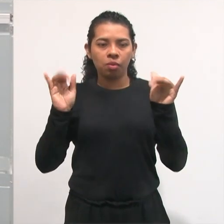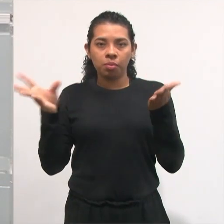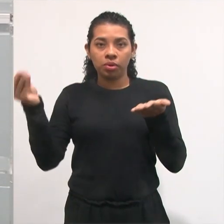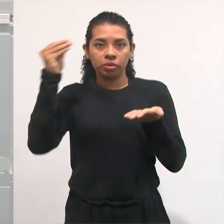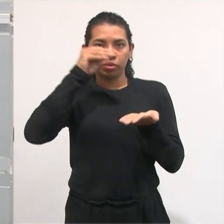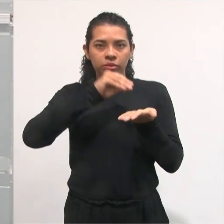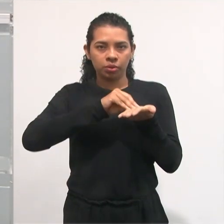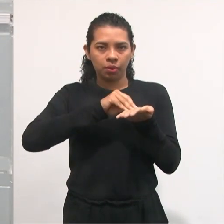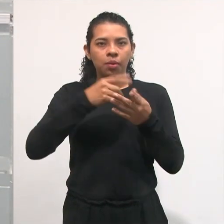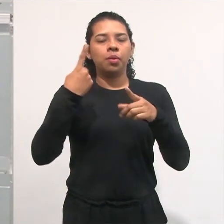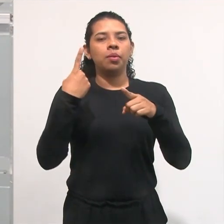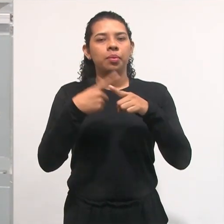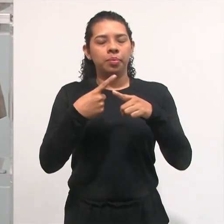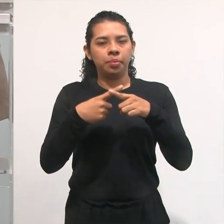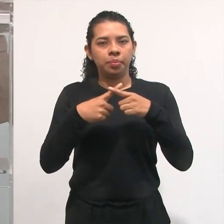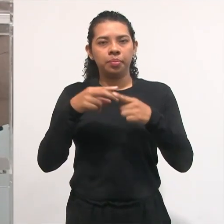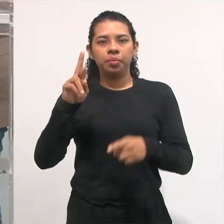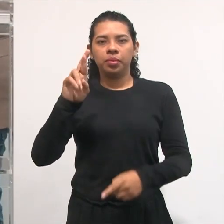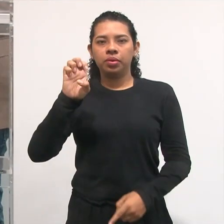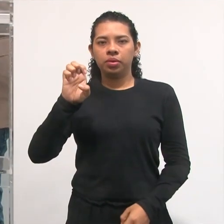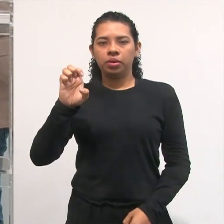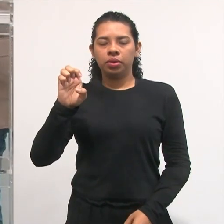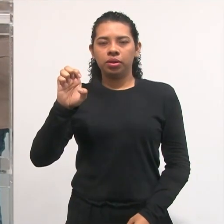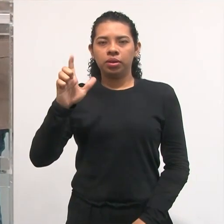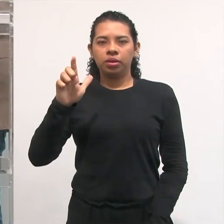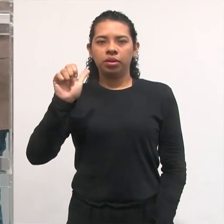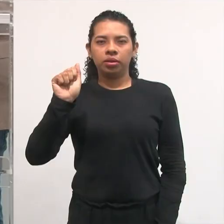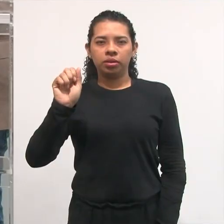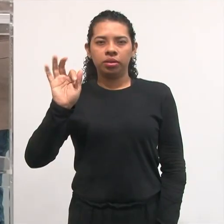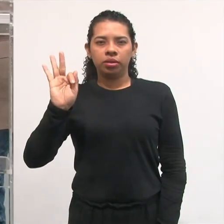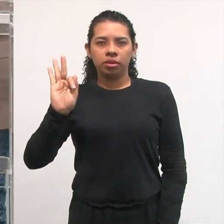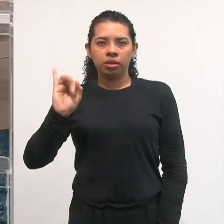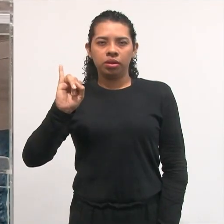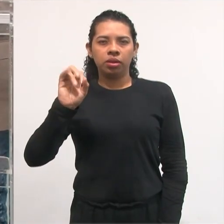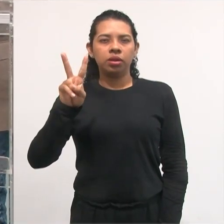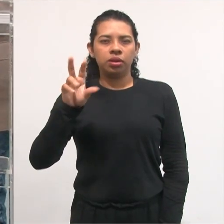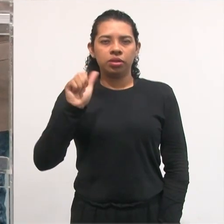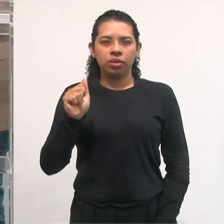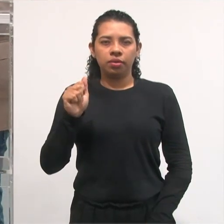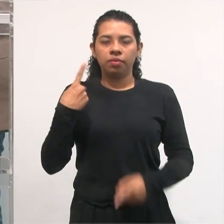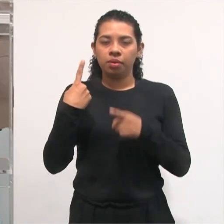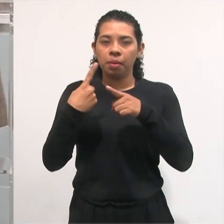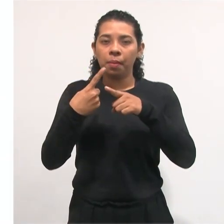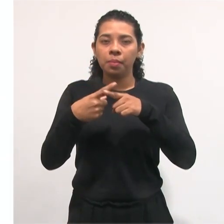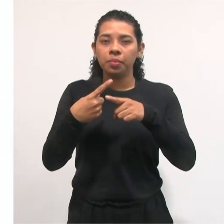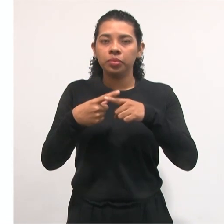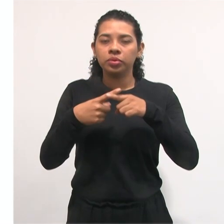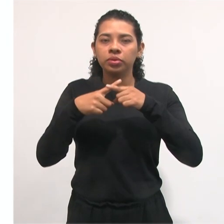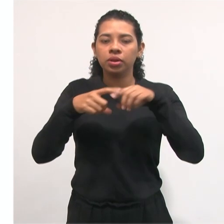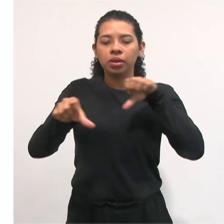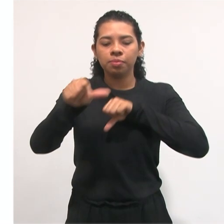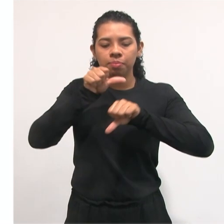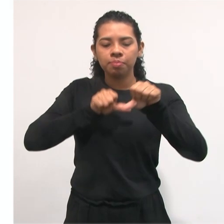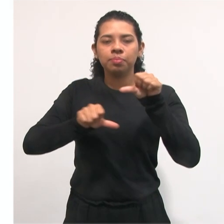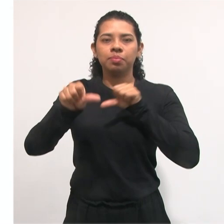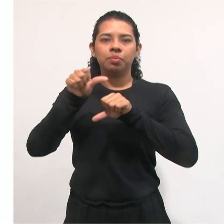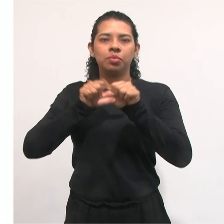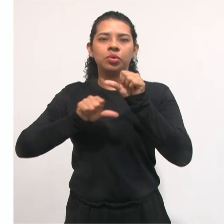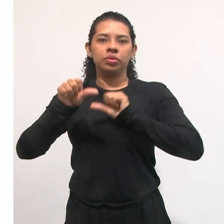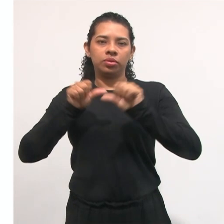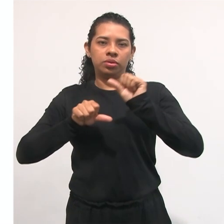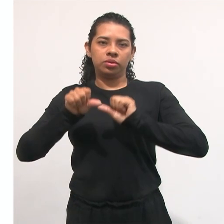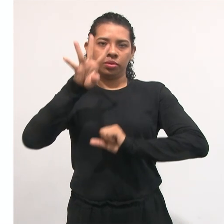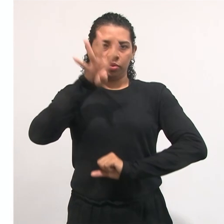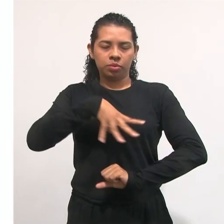21 anos, né? Essa é uma informação. Então, essa já é uma informação relativa, porque ela sofreu, como está vendo aqui no nosso apresentação,